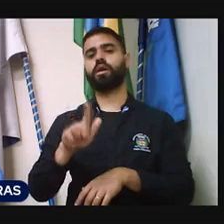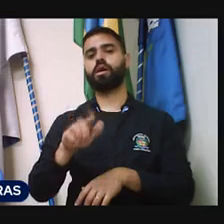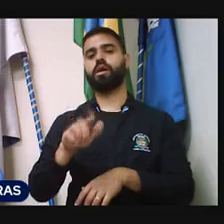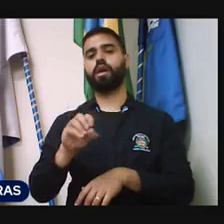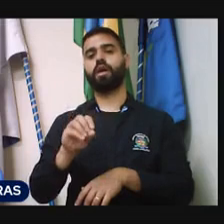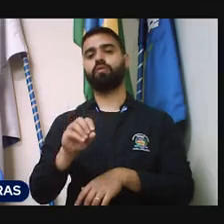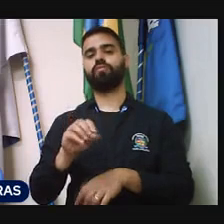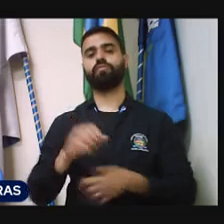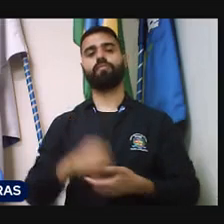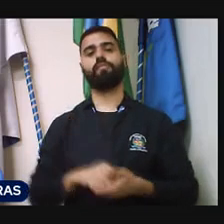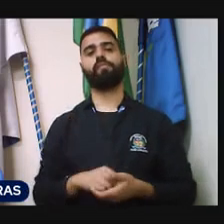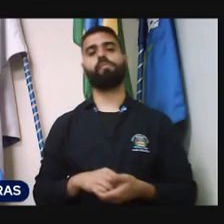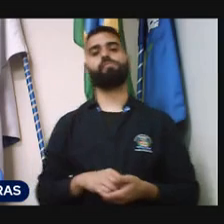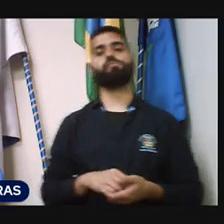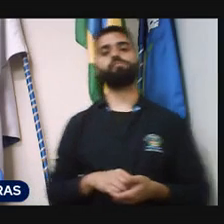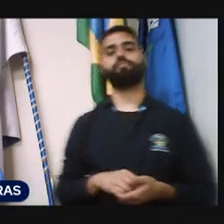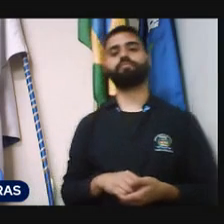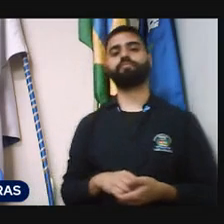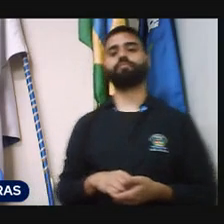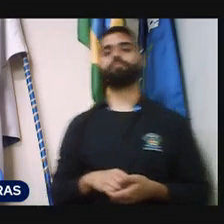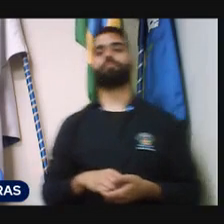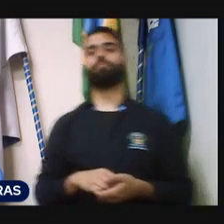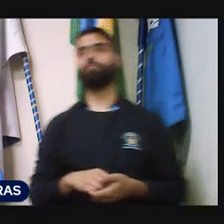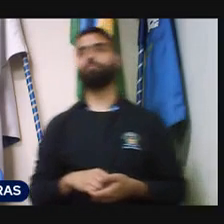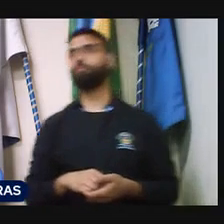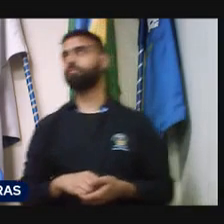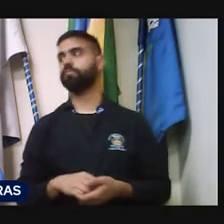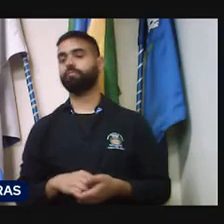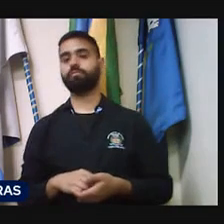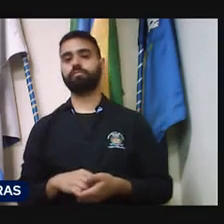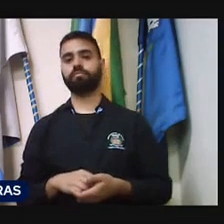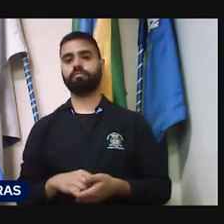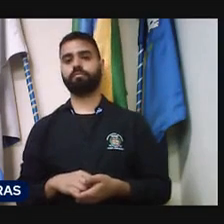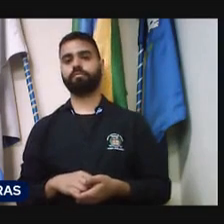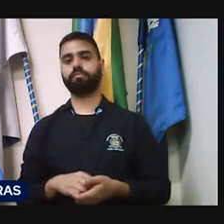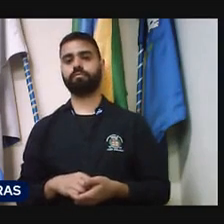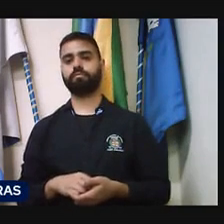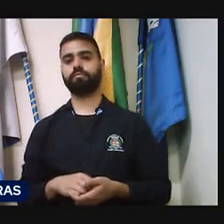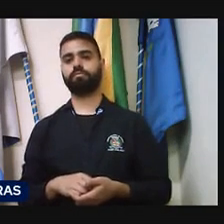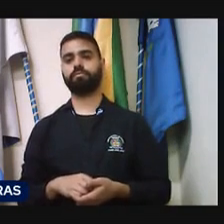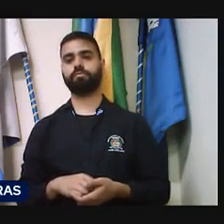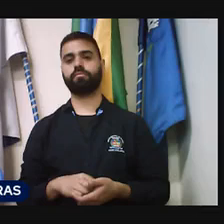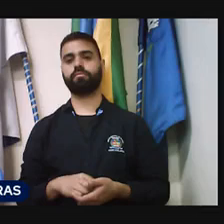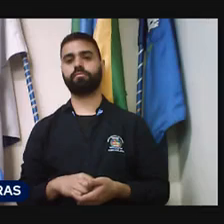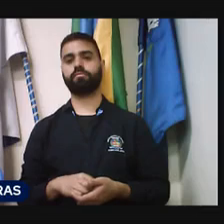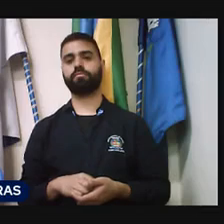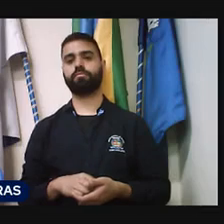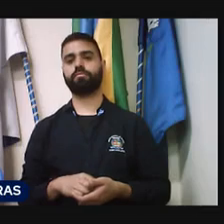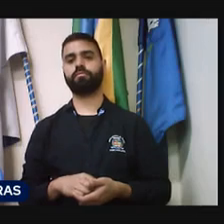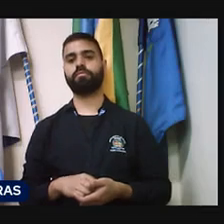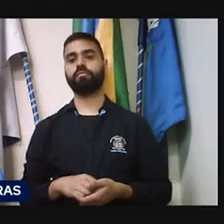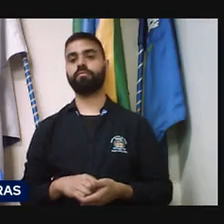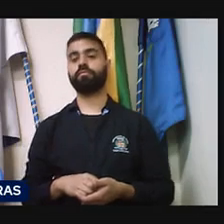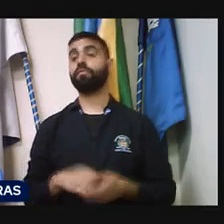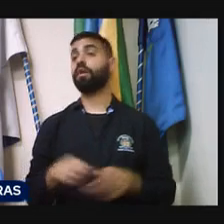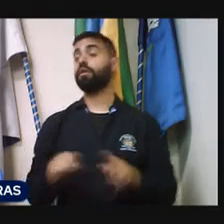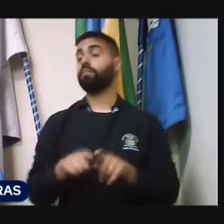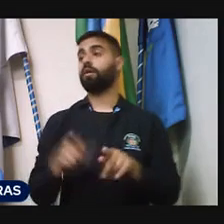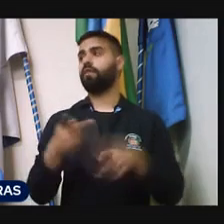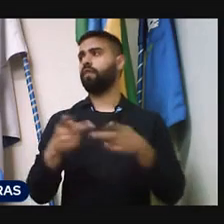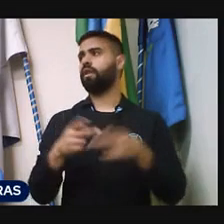câmera agora uma coisa como eu falei logo no nosso início a respeito da nossa bandeira laranja